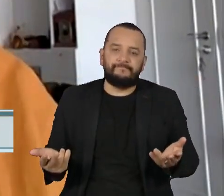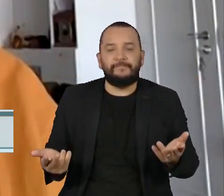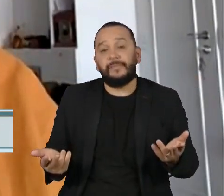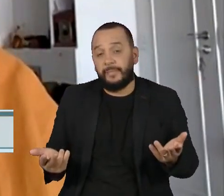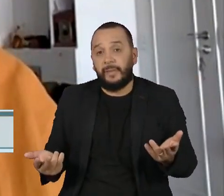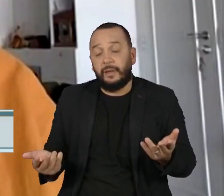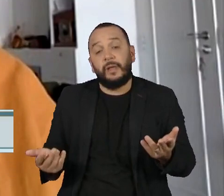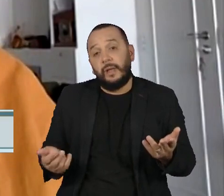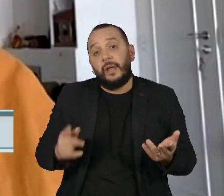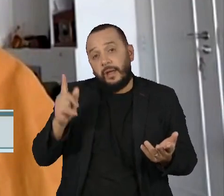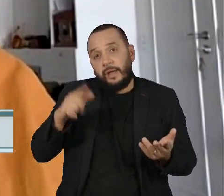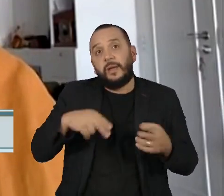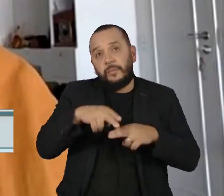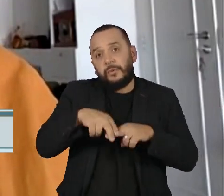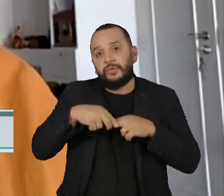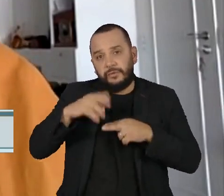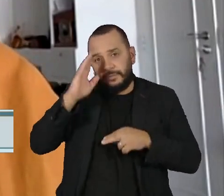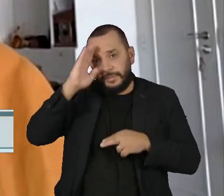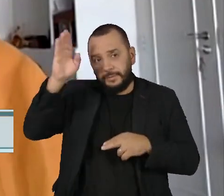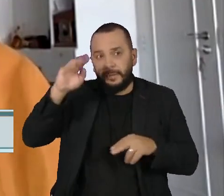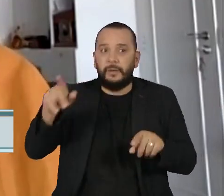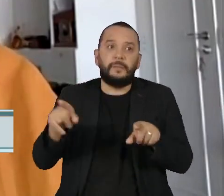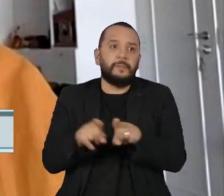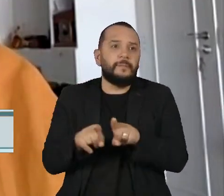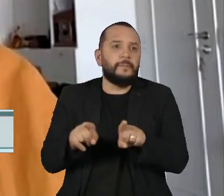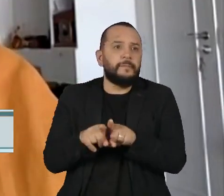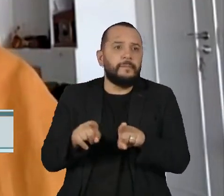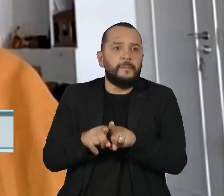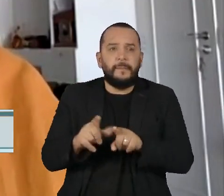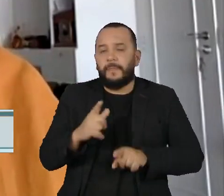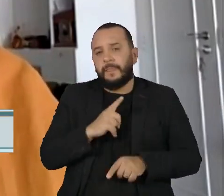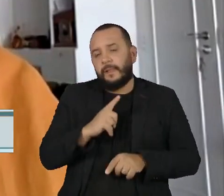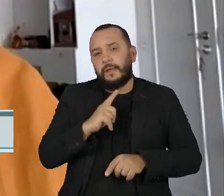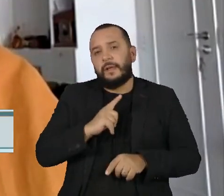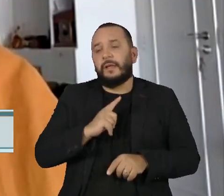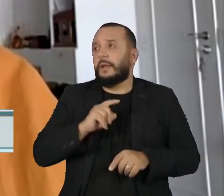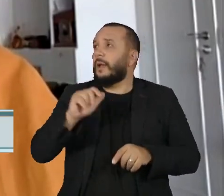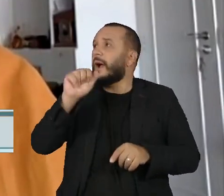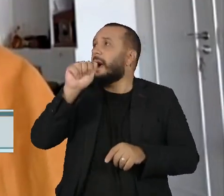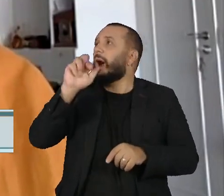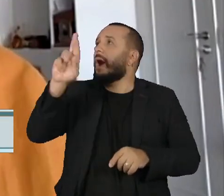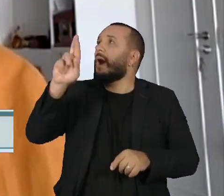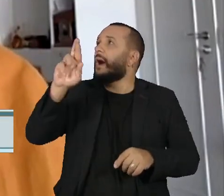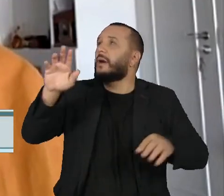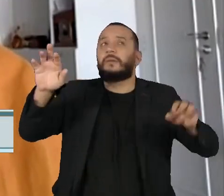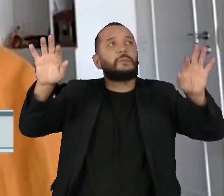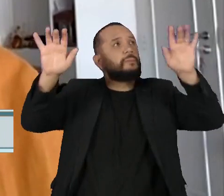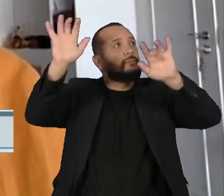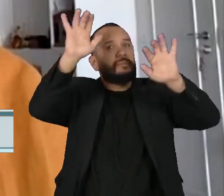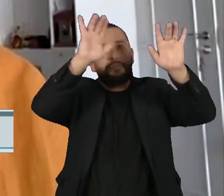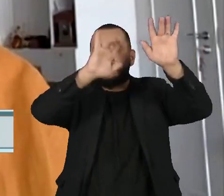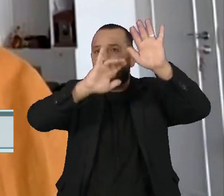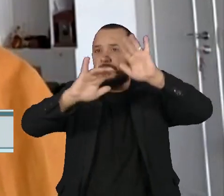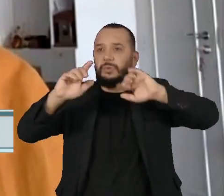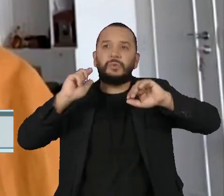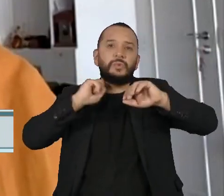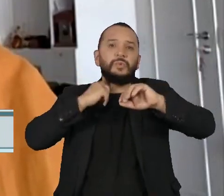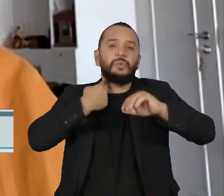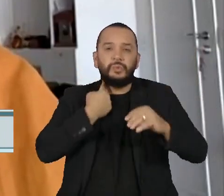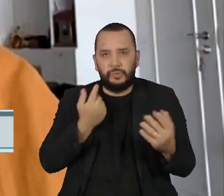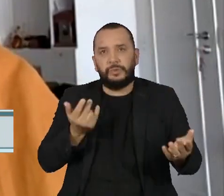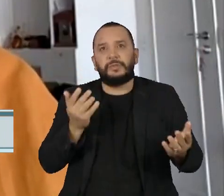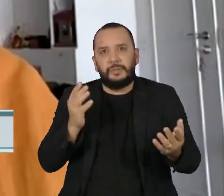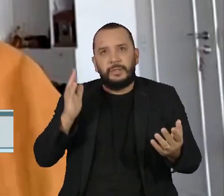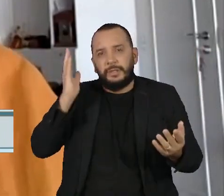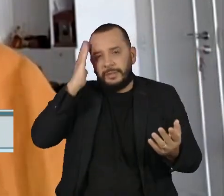são as maiores razões, né? E você tem um maior índice de poluentes na atmosfera. E a gente sabe que o particulado e os